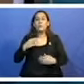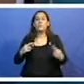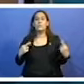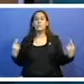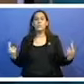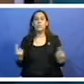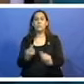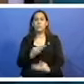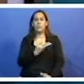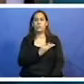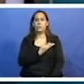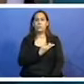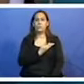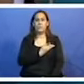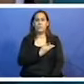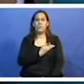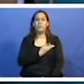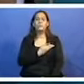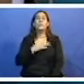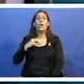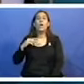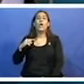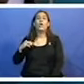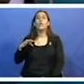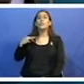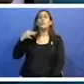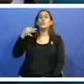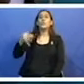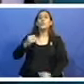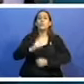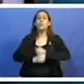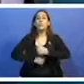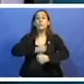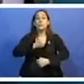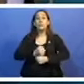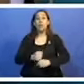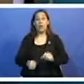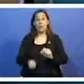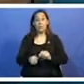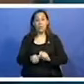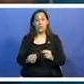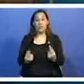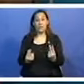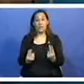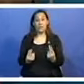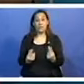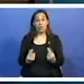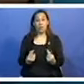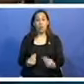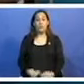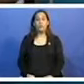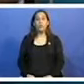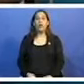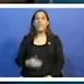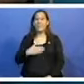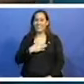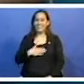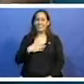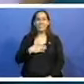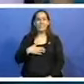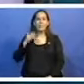seu pessoal. Quem sabe no outro ano ela não faz outra igual? Então deu certo. Ela gostou